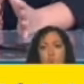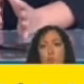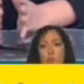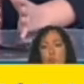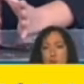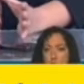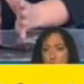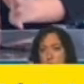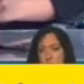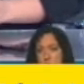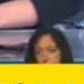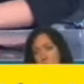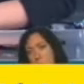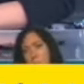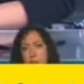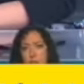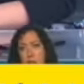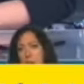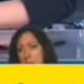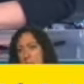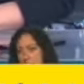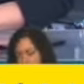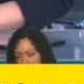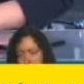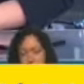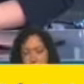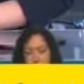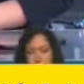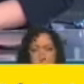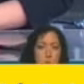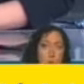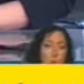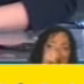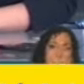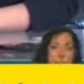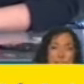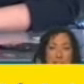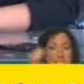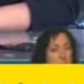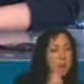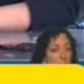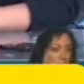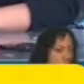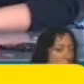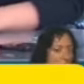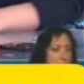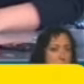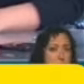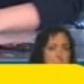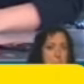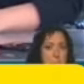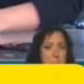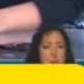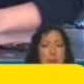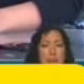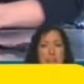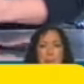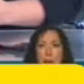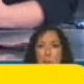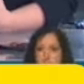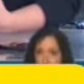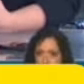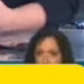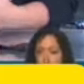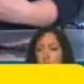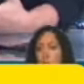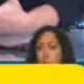todos liberados. Sí. Hay dos heridos, uno de gravedad, Diana, porque recibió más de un disparo cuando